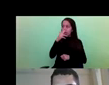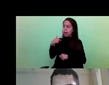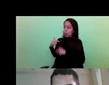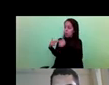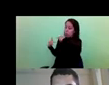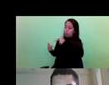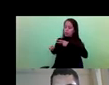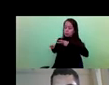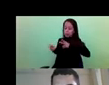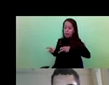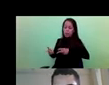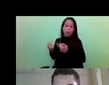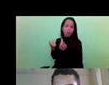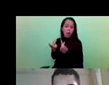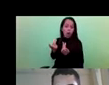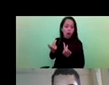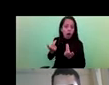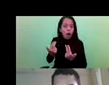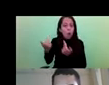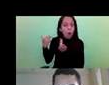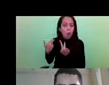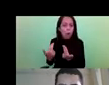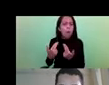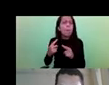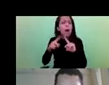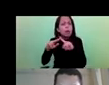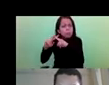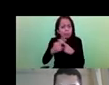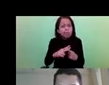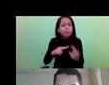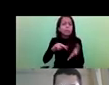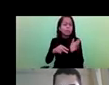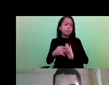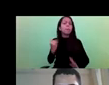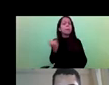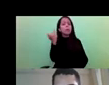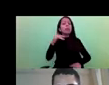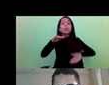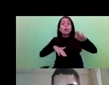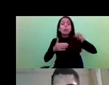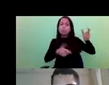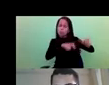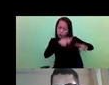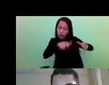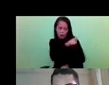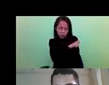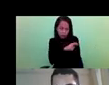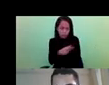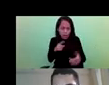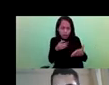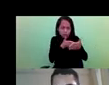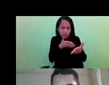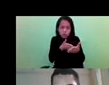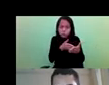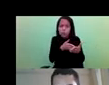que são necessários diante do que dissemos antes sobre as